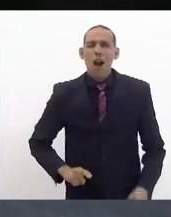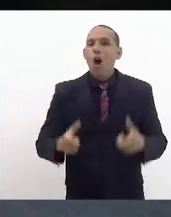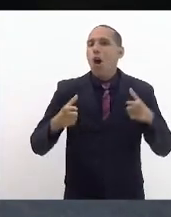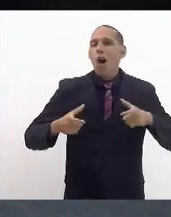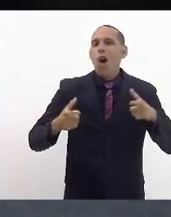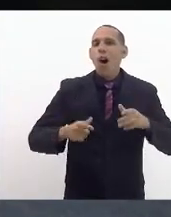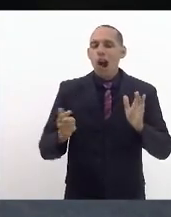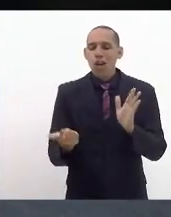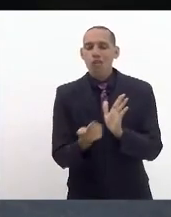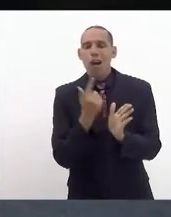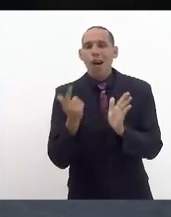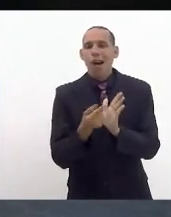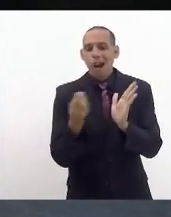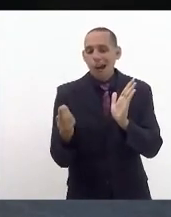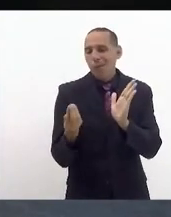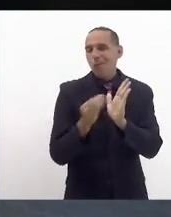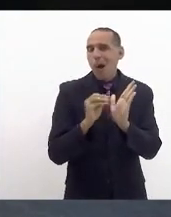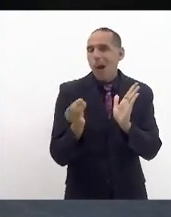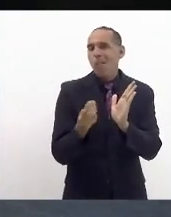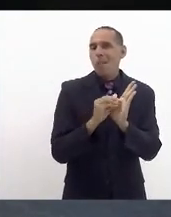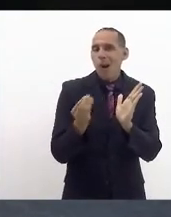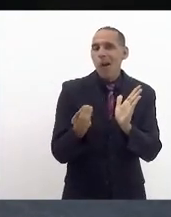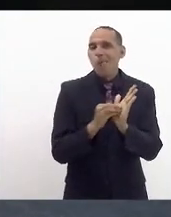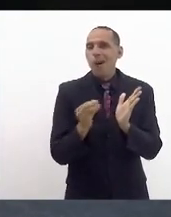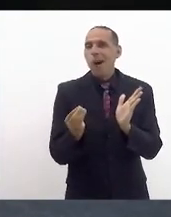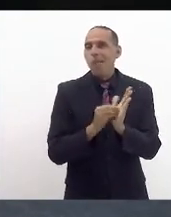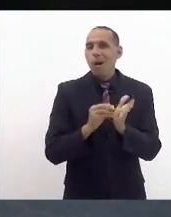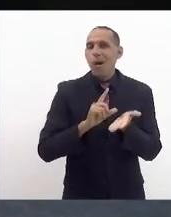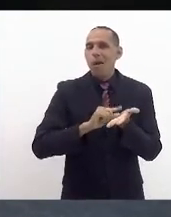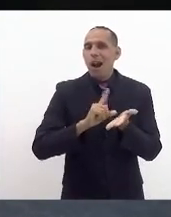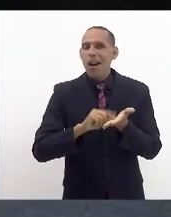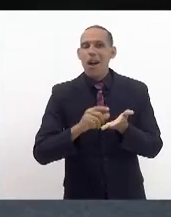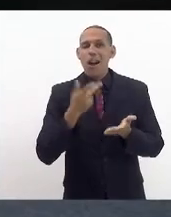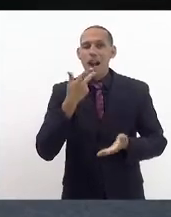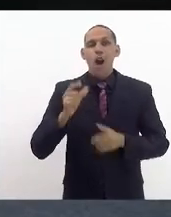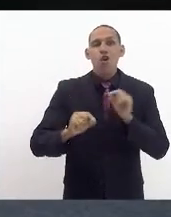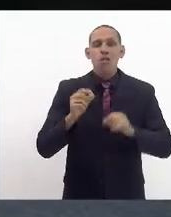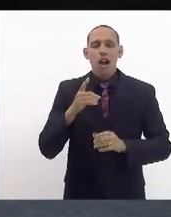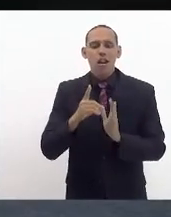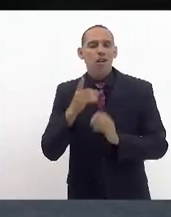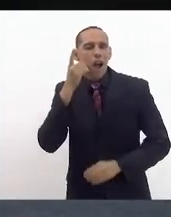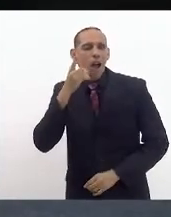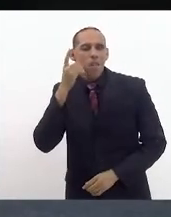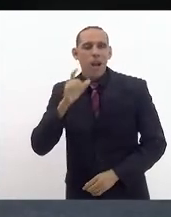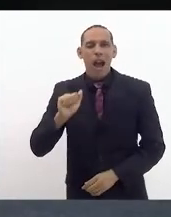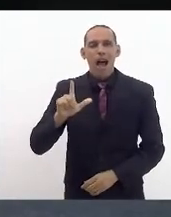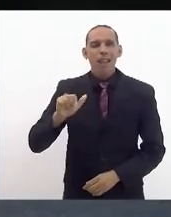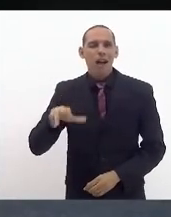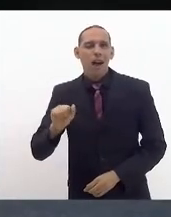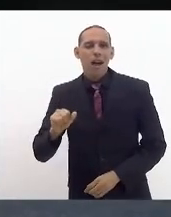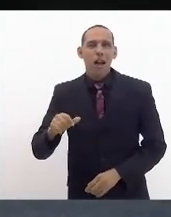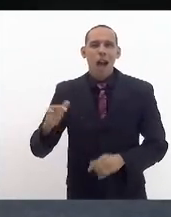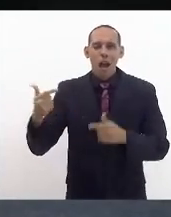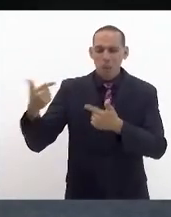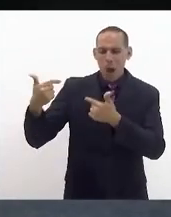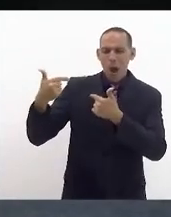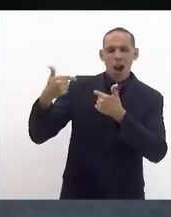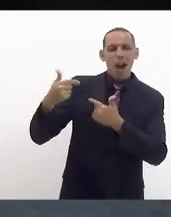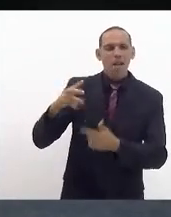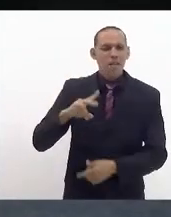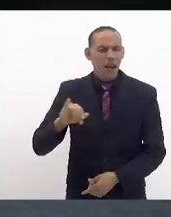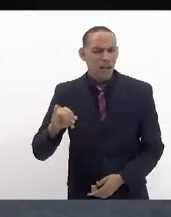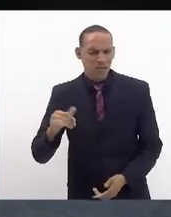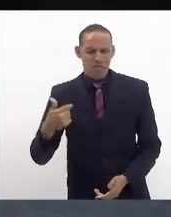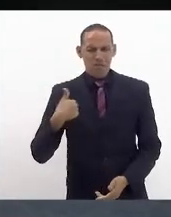jornalísticas, onde vários jornalistas falam que a deputada Alana Passos vai ser fuzilada. Eu oficiei